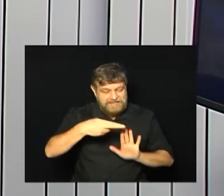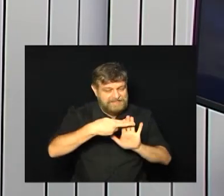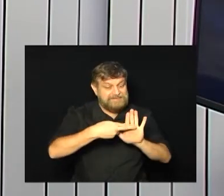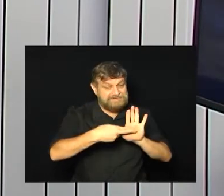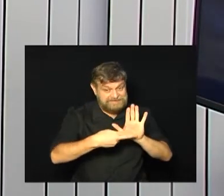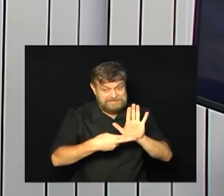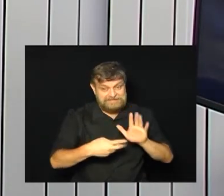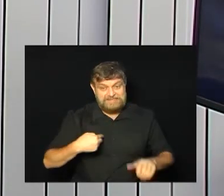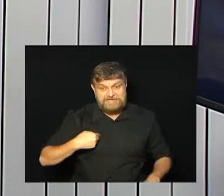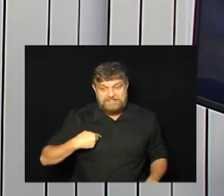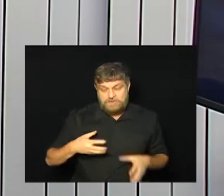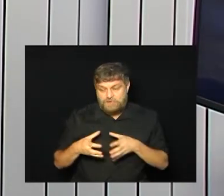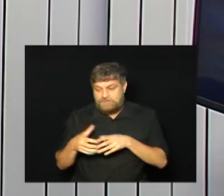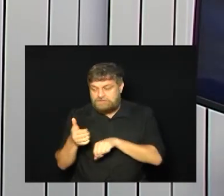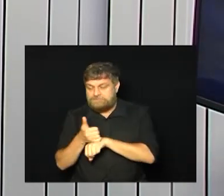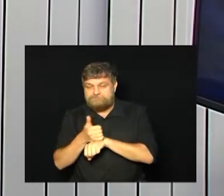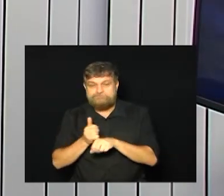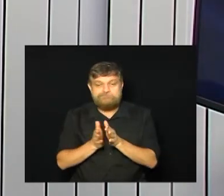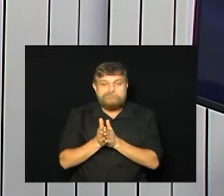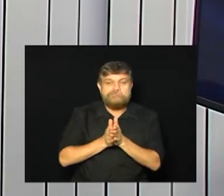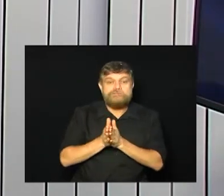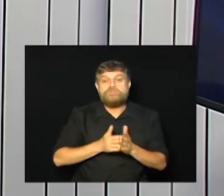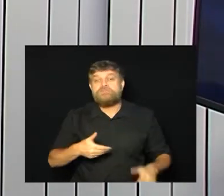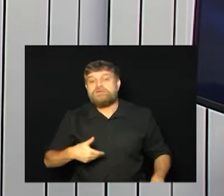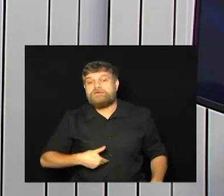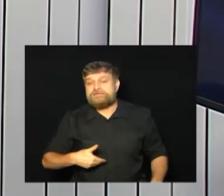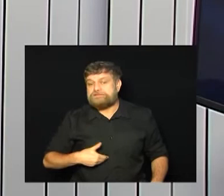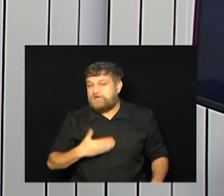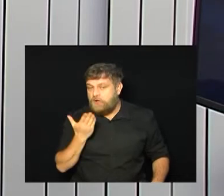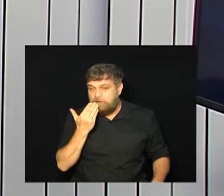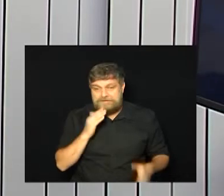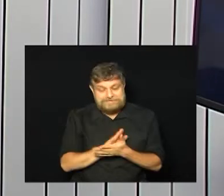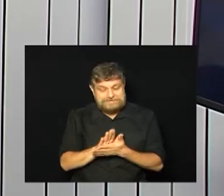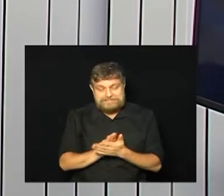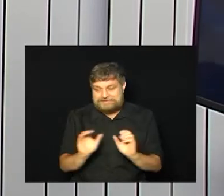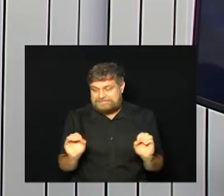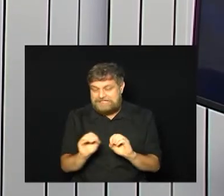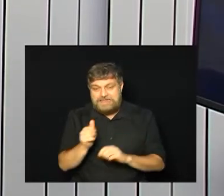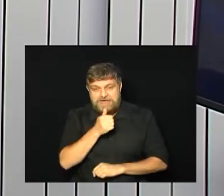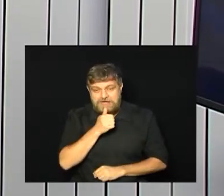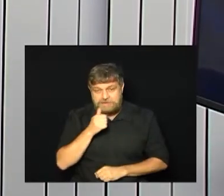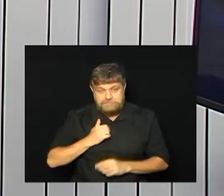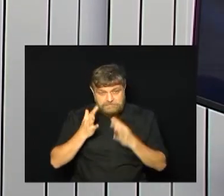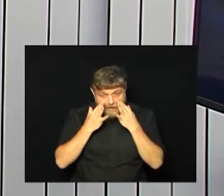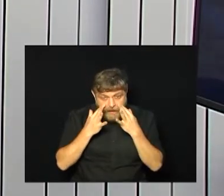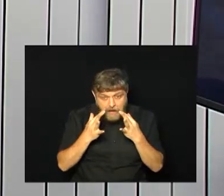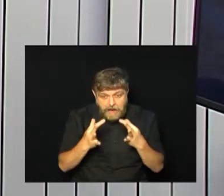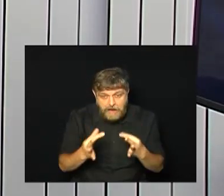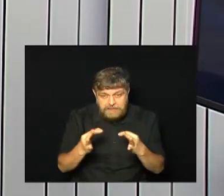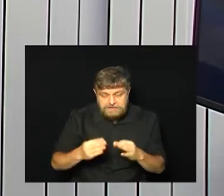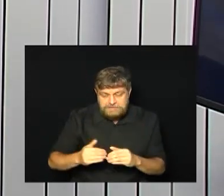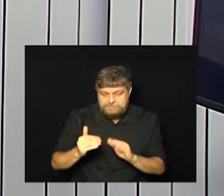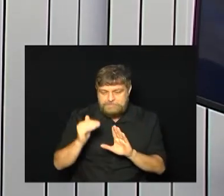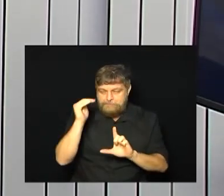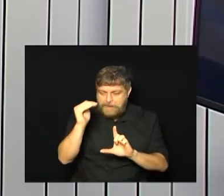programa. Eu e toda a equipe estamos com fome, ainda não almoçamos. Então nós vamos ficar atentos ao passo a